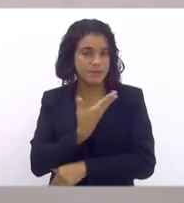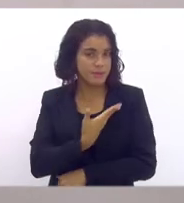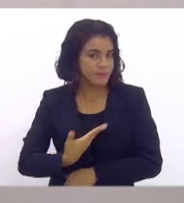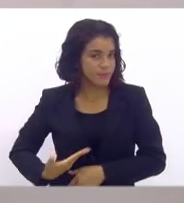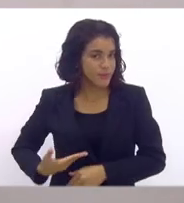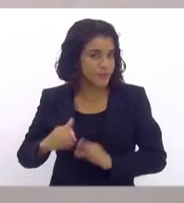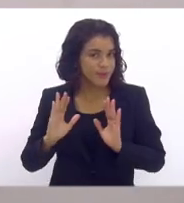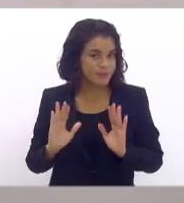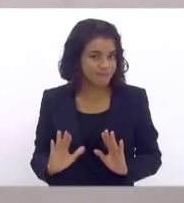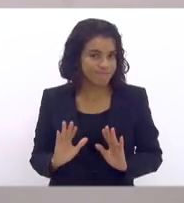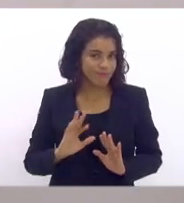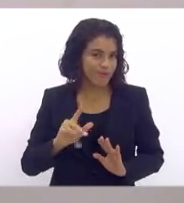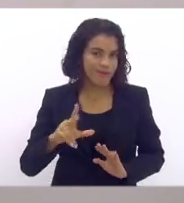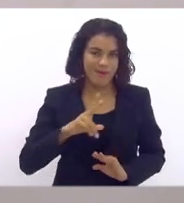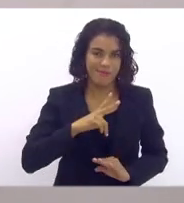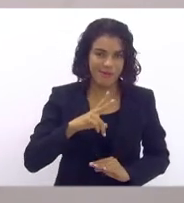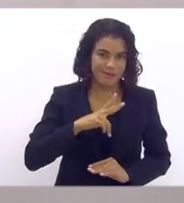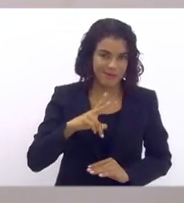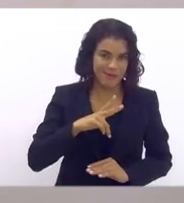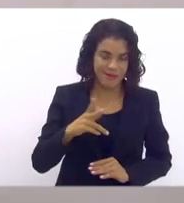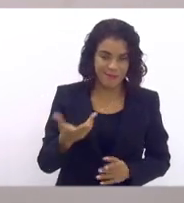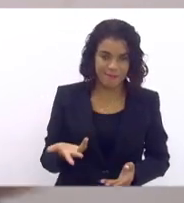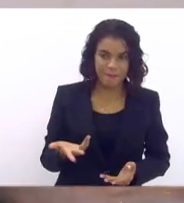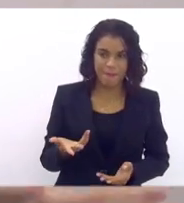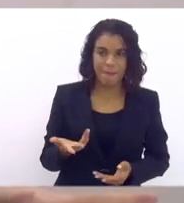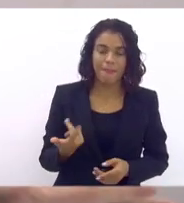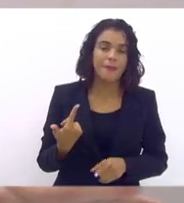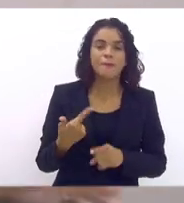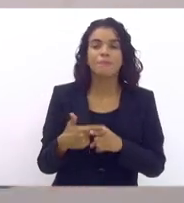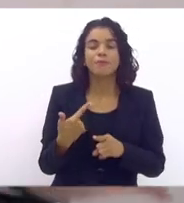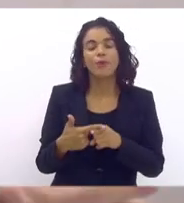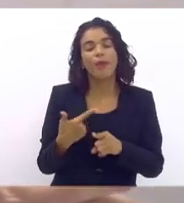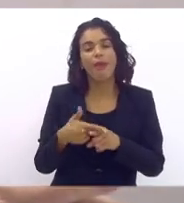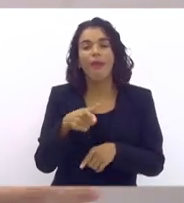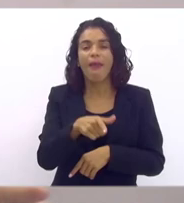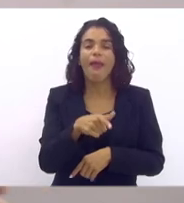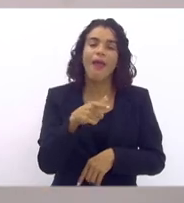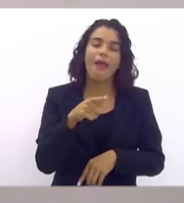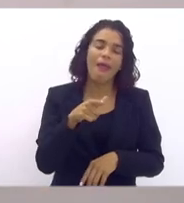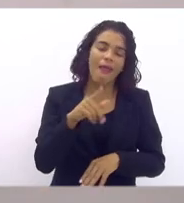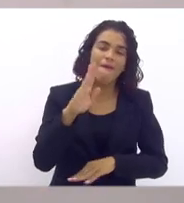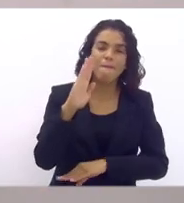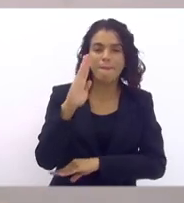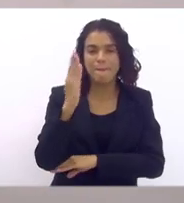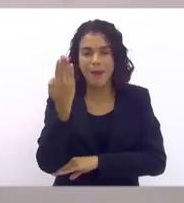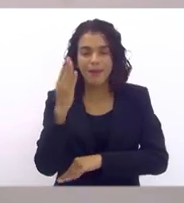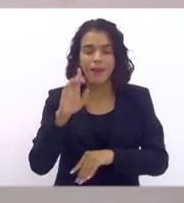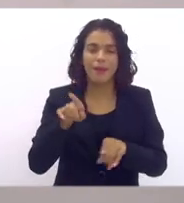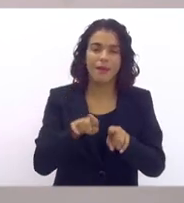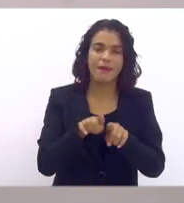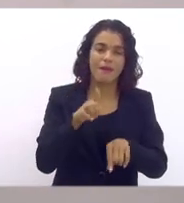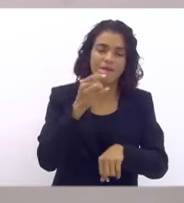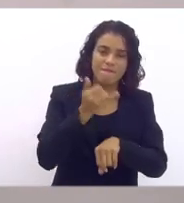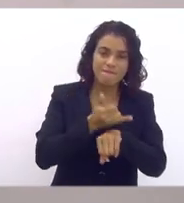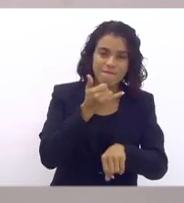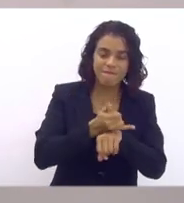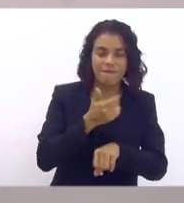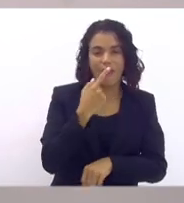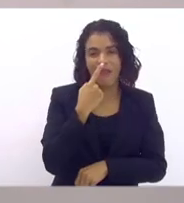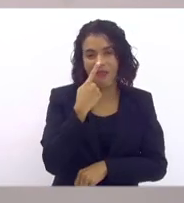é destinar esse resíduo que por mais que seja sucata por mais que seja inservível tem algum valor